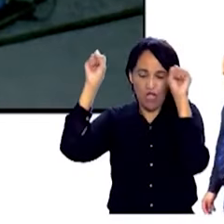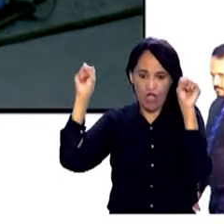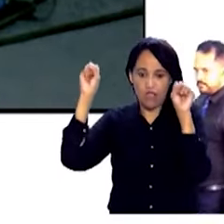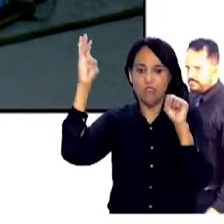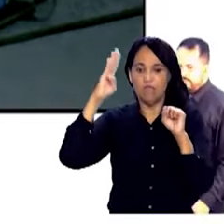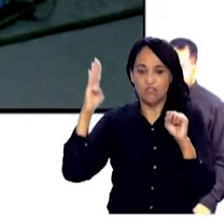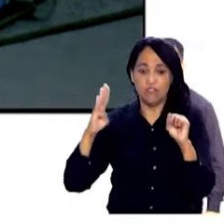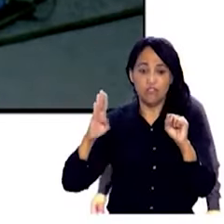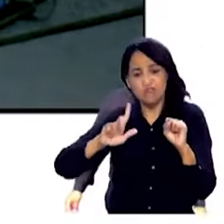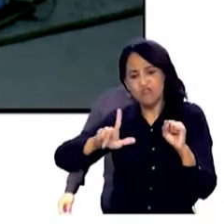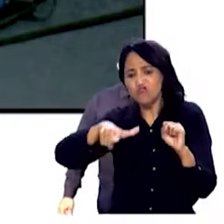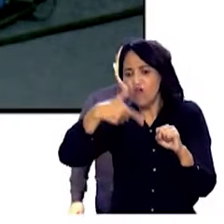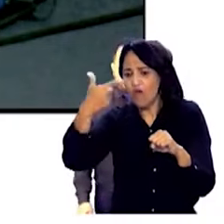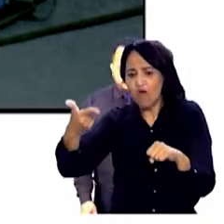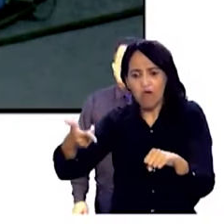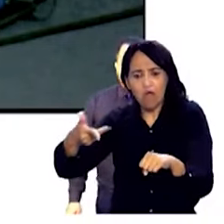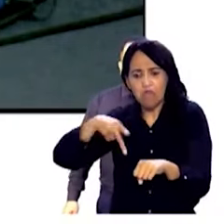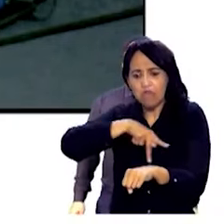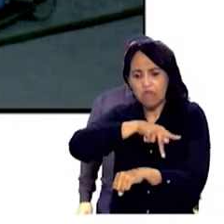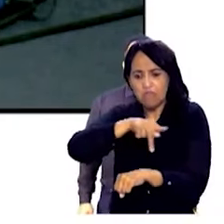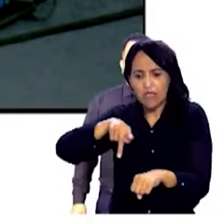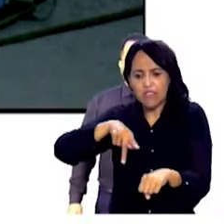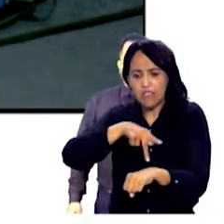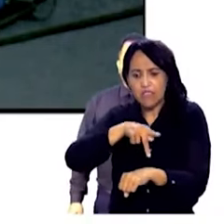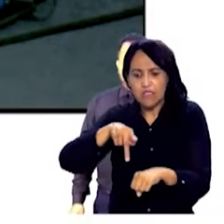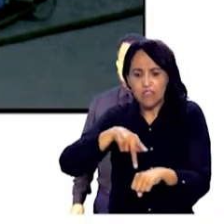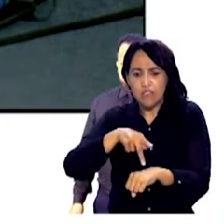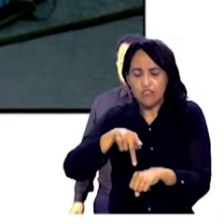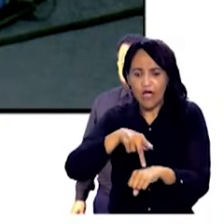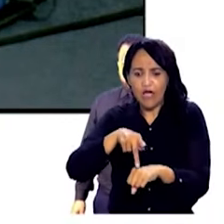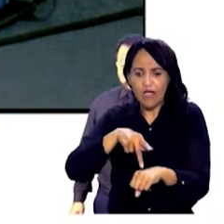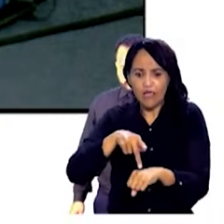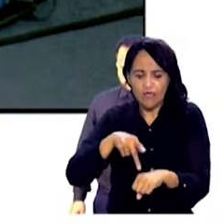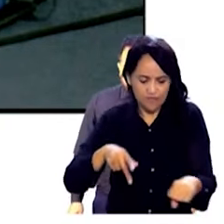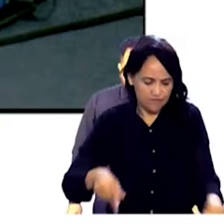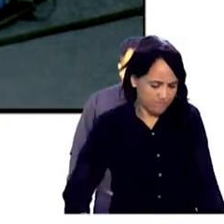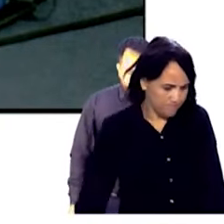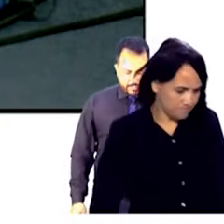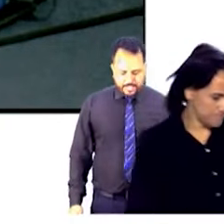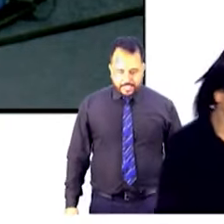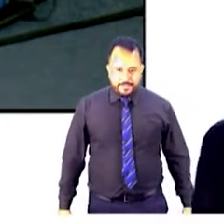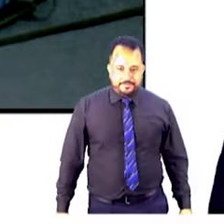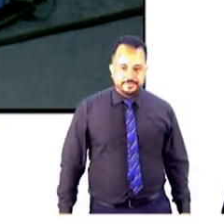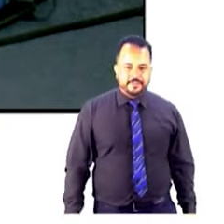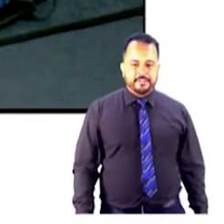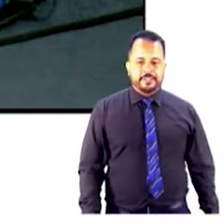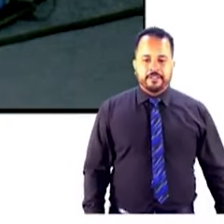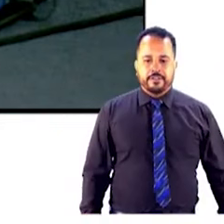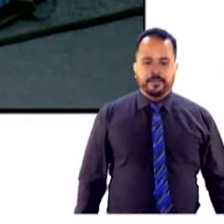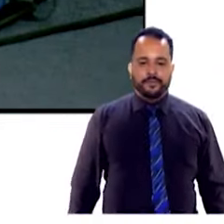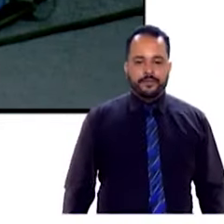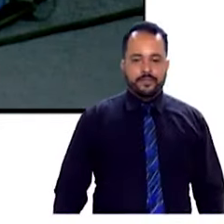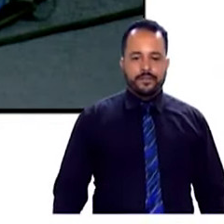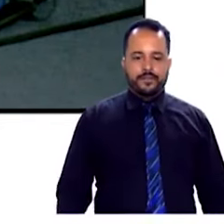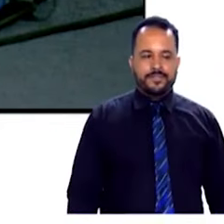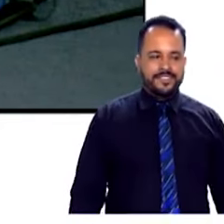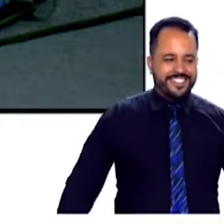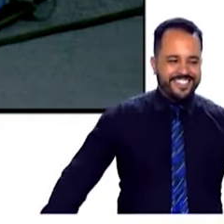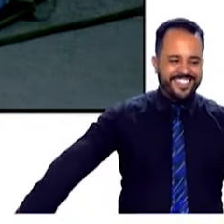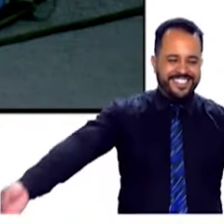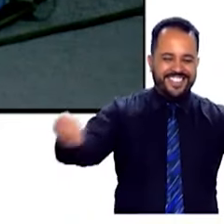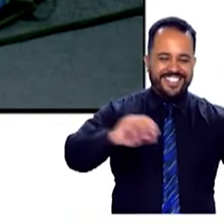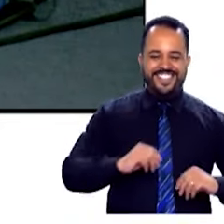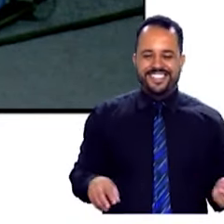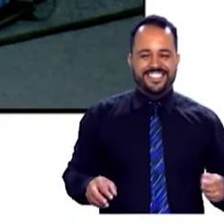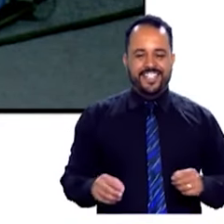H E essa divisão de trabalho não diz não quer dizer que não sejam diferentes são diferentes mas as diferenas não são não são aquelas diferenças mais